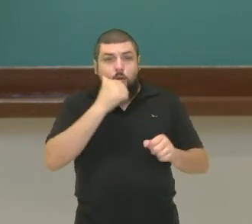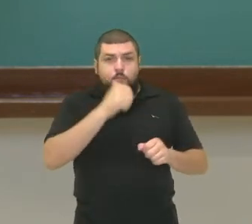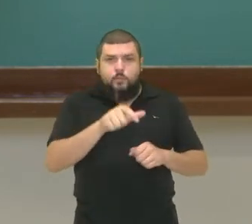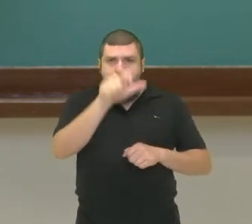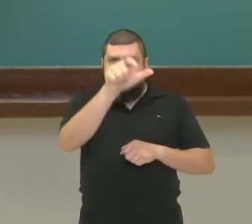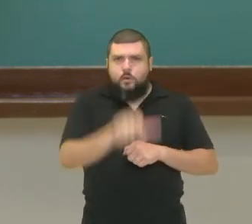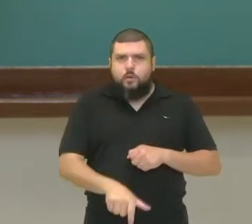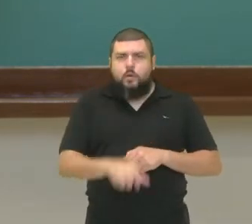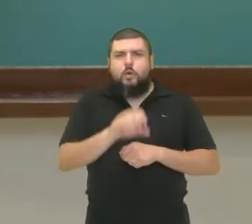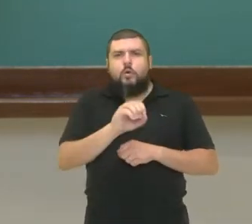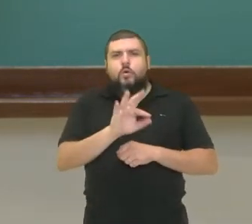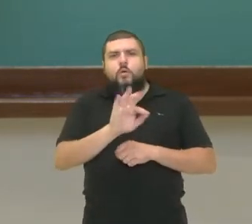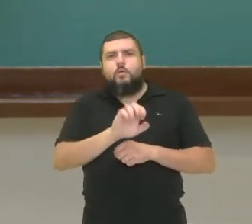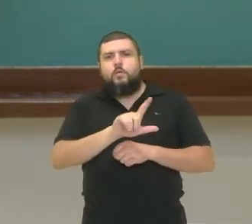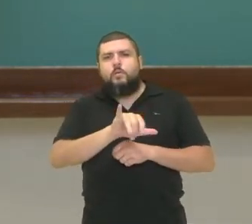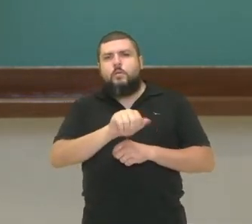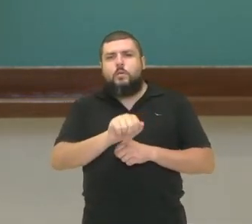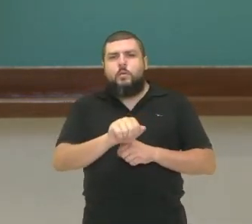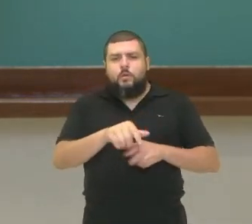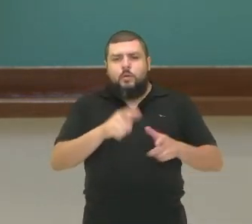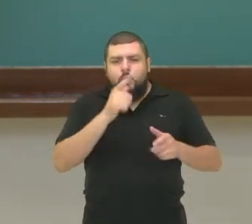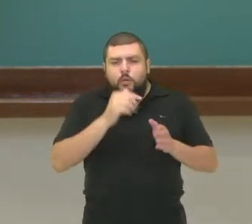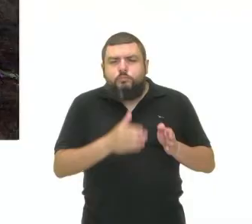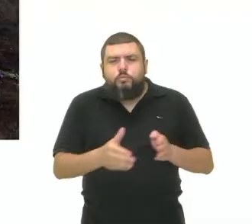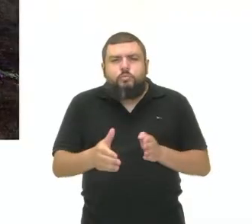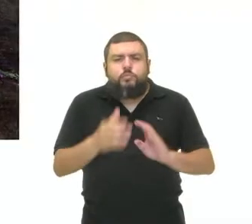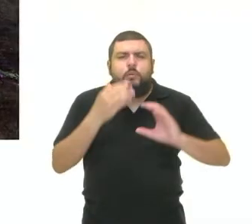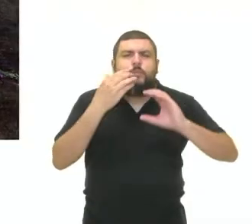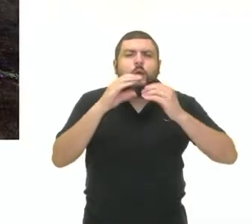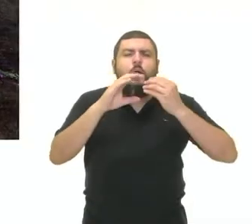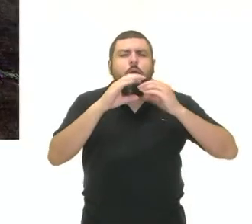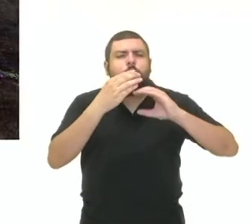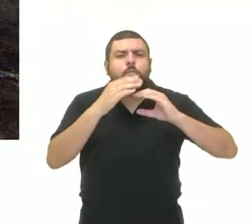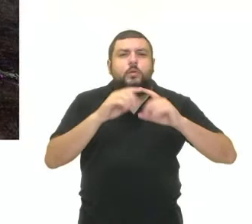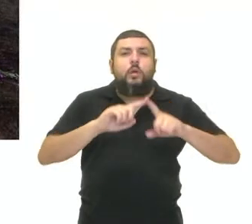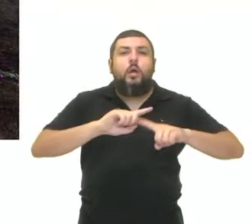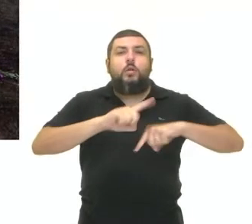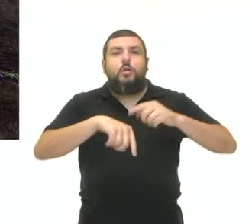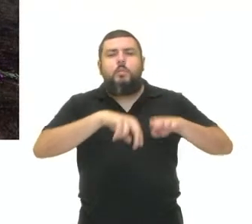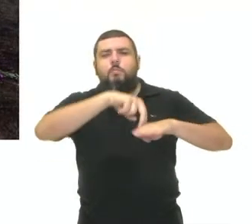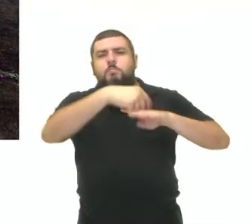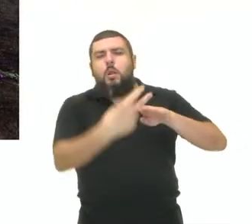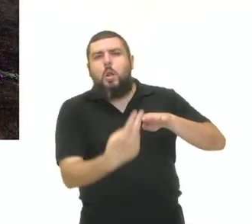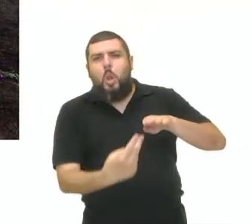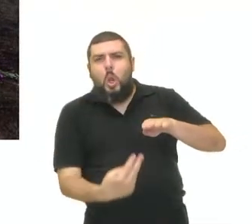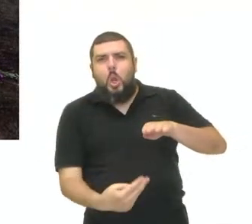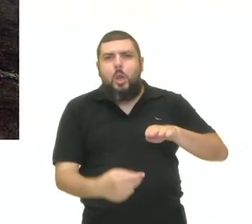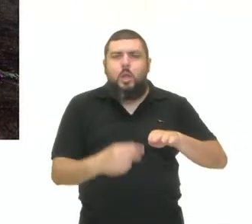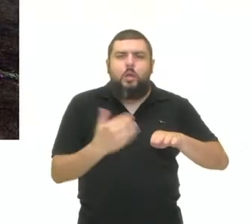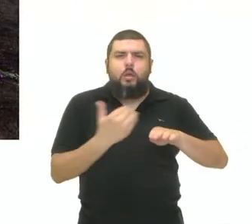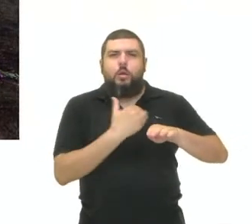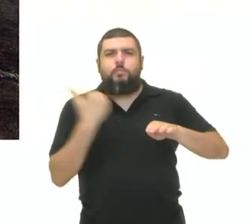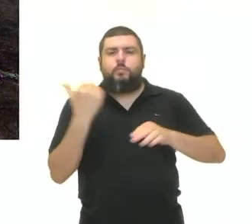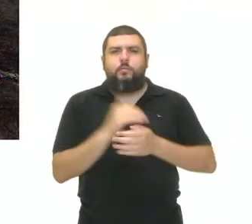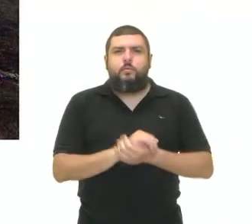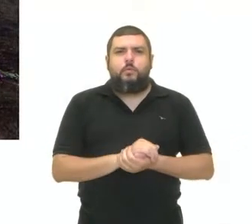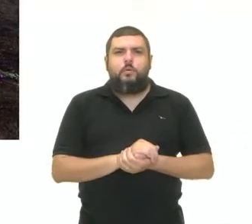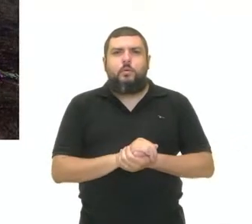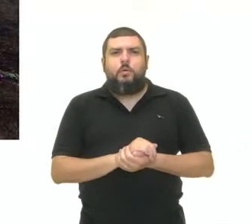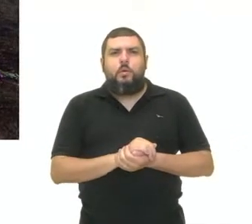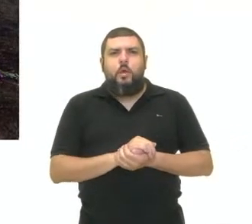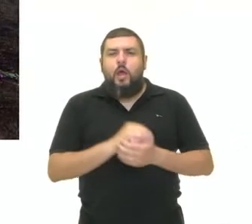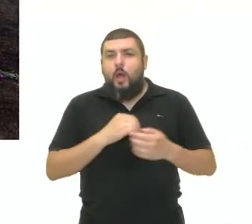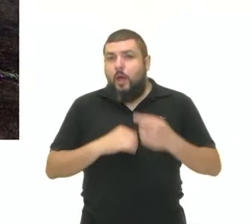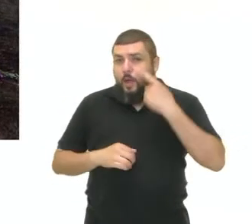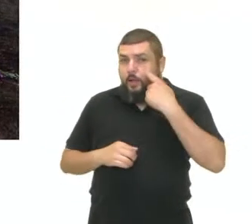se afogando. Tá? Então ele pintou essa obra tentando trazer mais humanidade para a cena e não deixar ela tão com